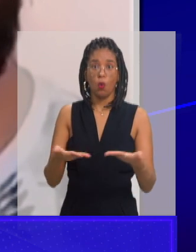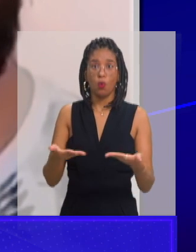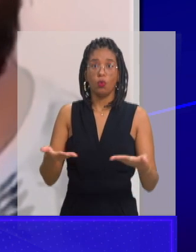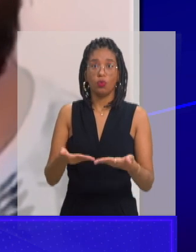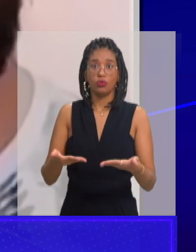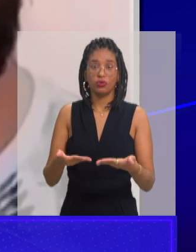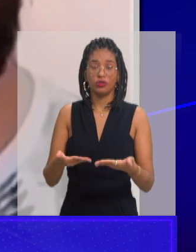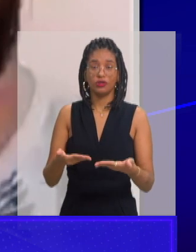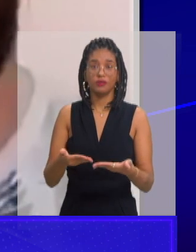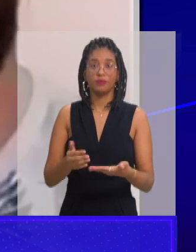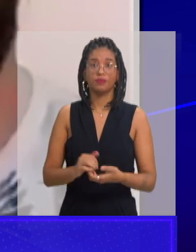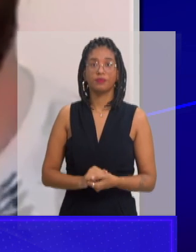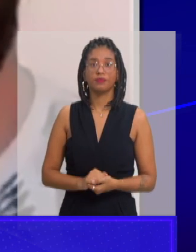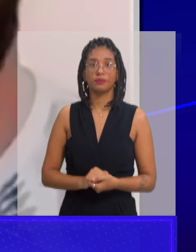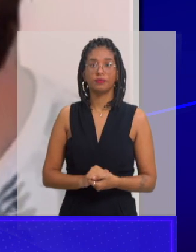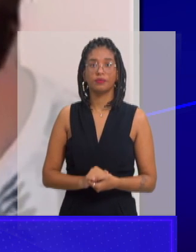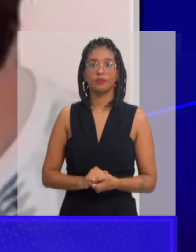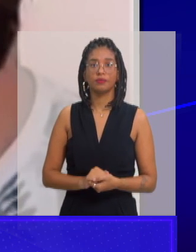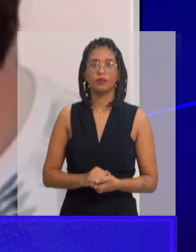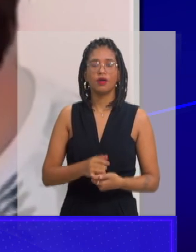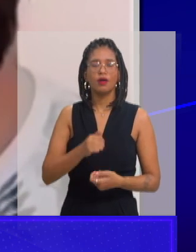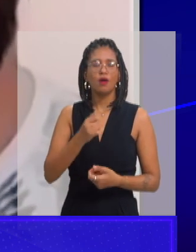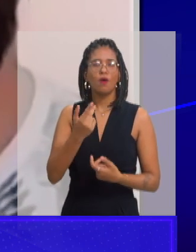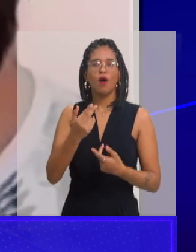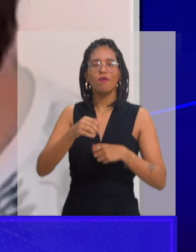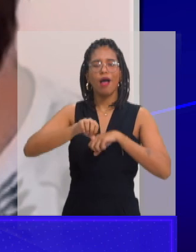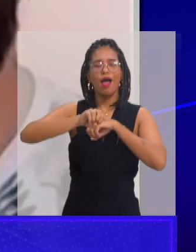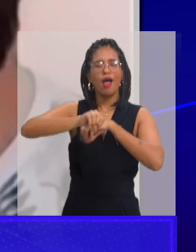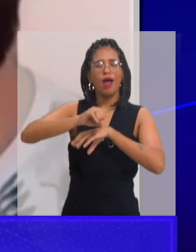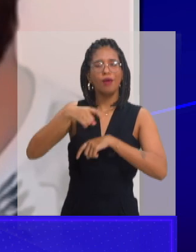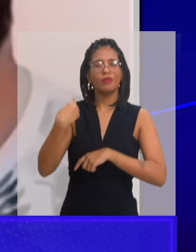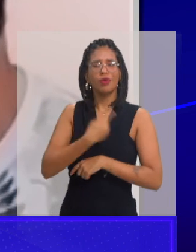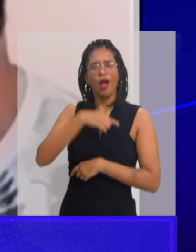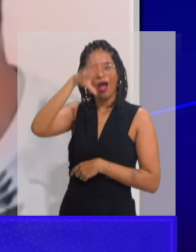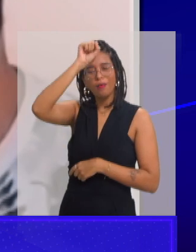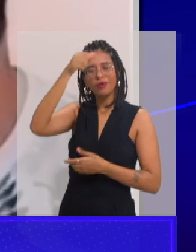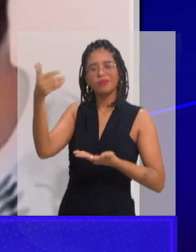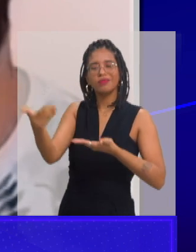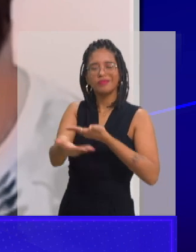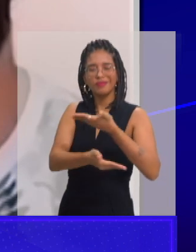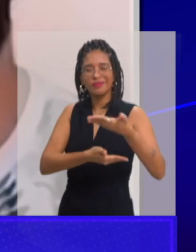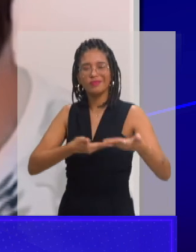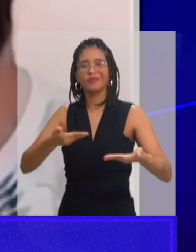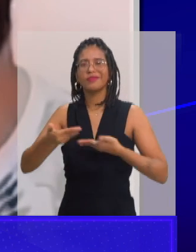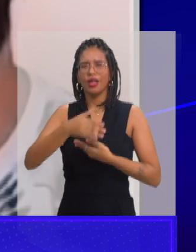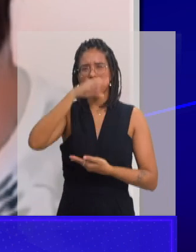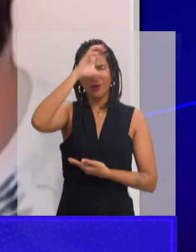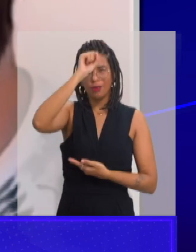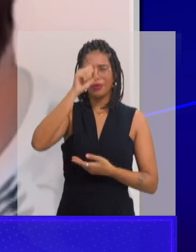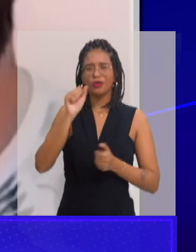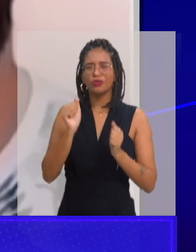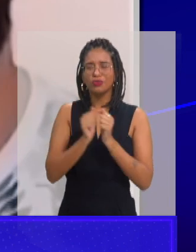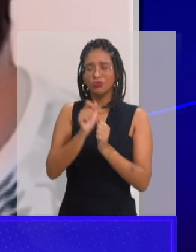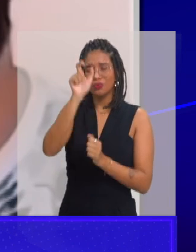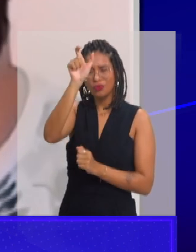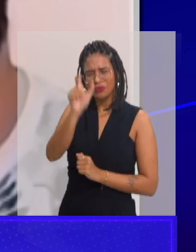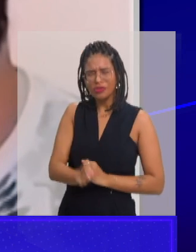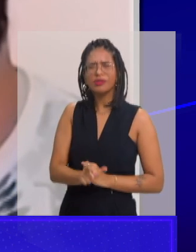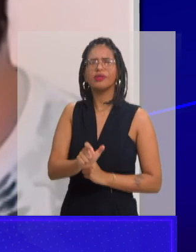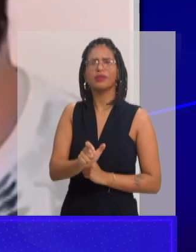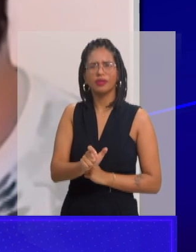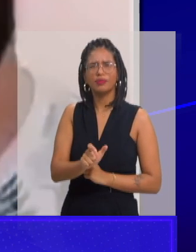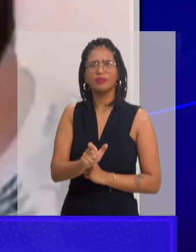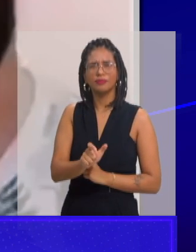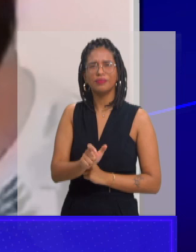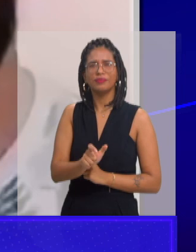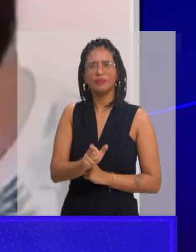hoje foi, acima de tudo, uma aula, sabe? Uma aprendizagem. E eu aprendi com você, cara. Aprendi